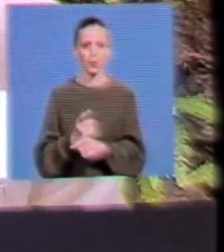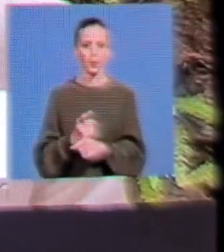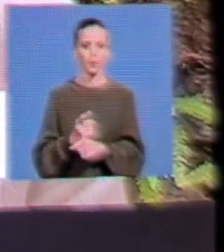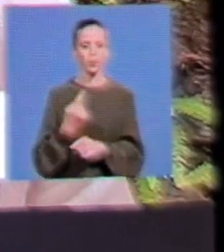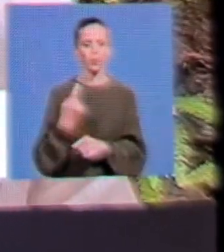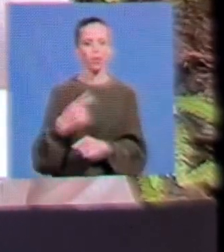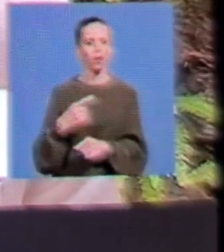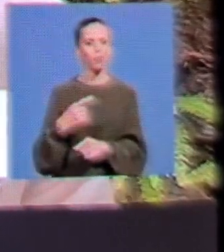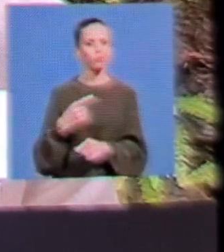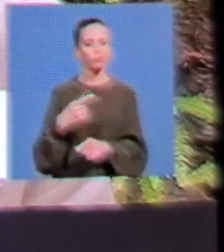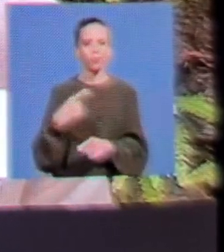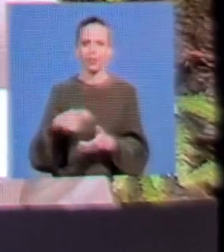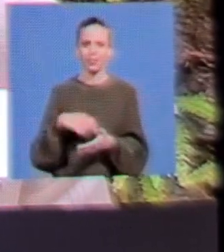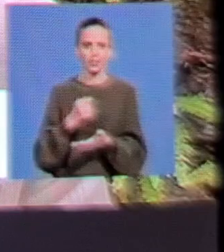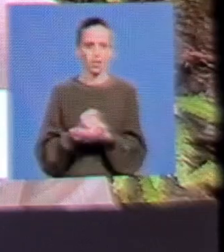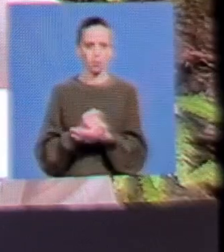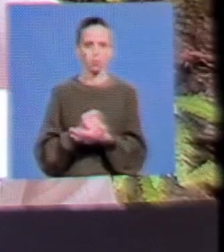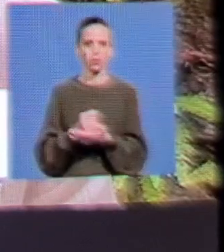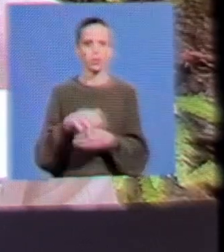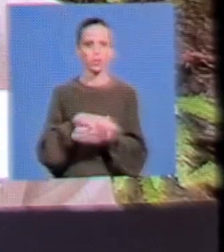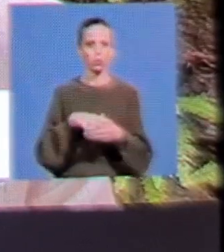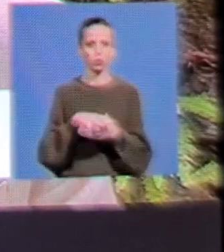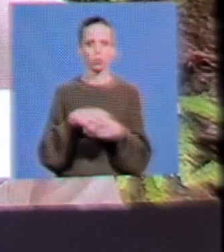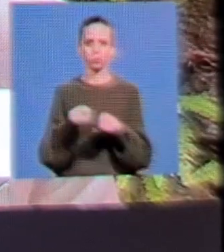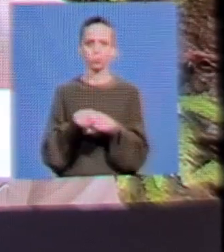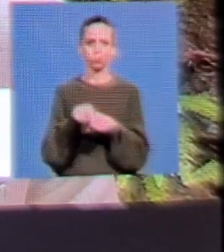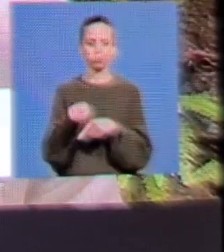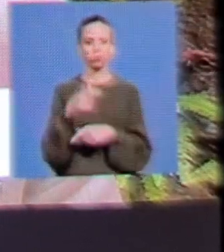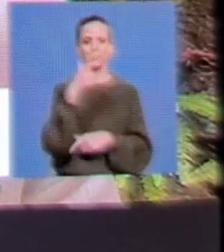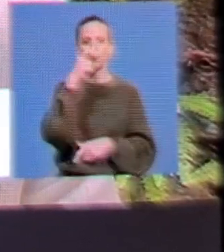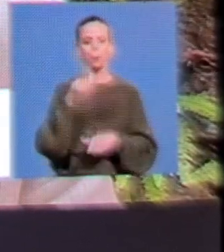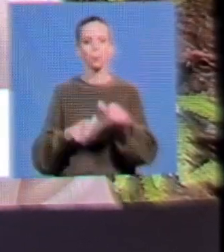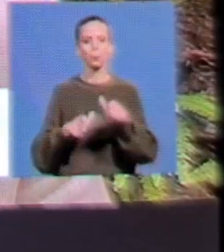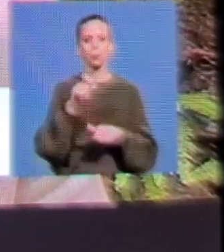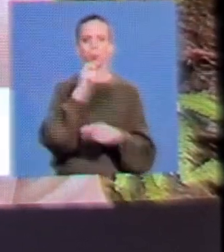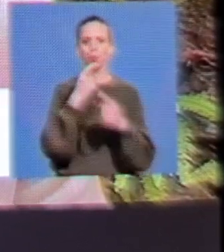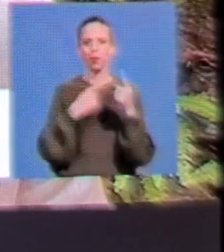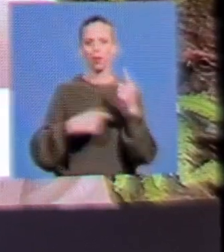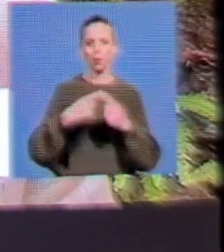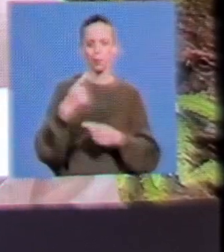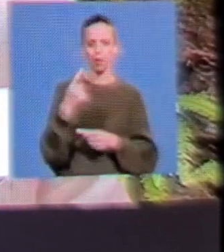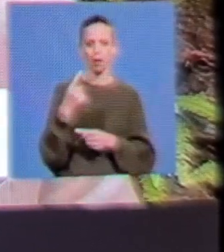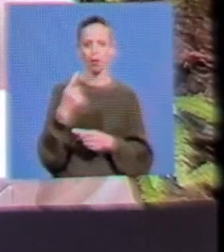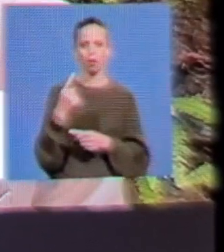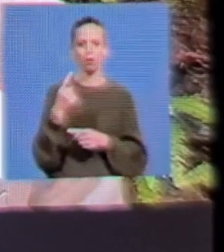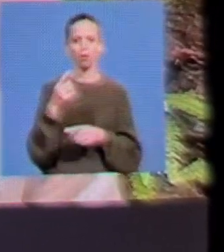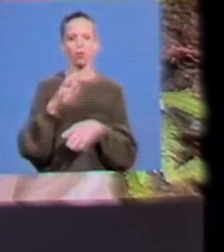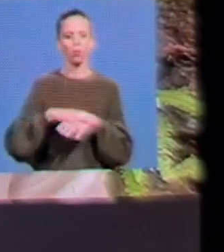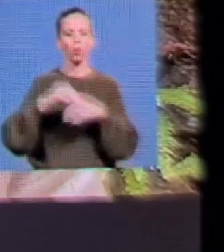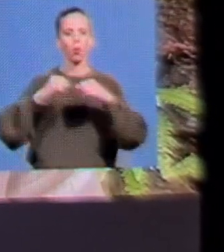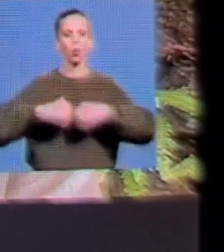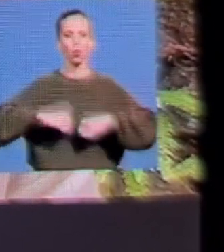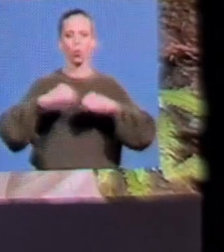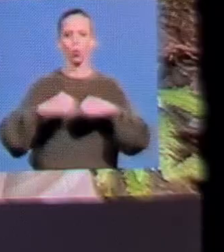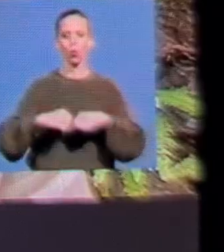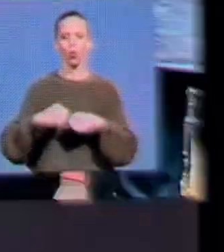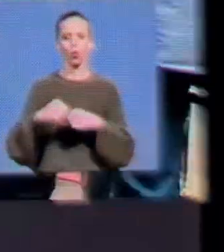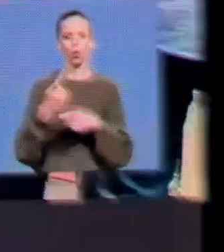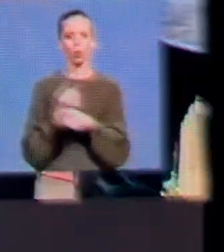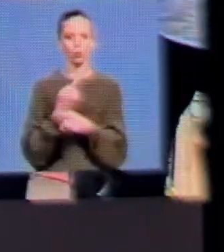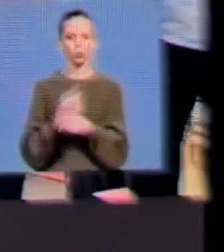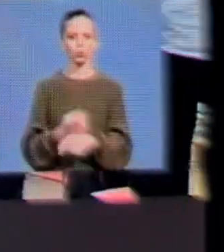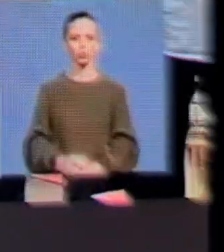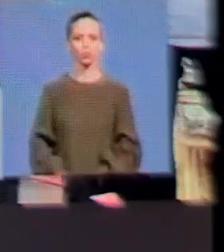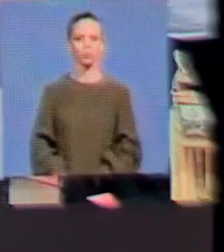Portanto, há sempre e haverá sempre, naturalmente, situações desta natureza, pessoas que possam reclamar por não concordarem com determinadas